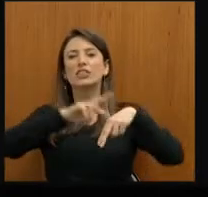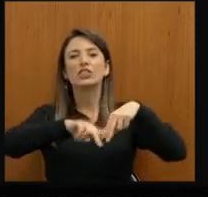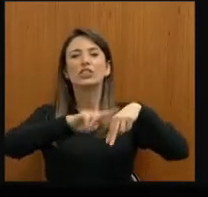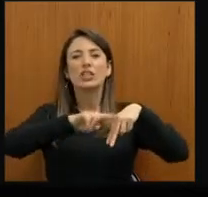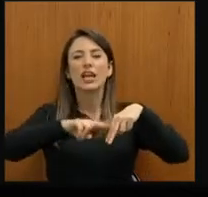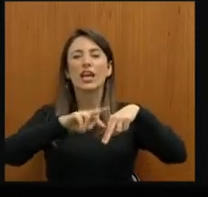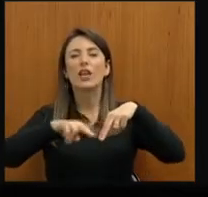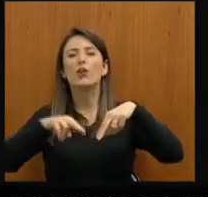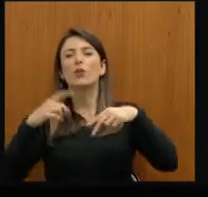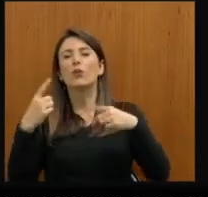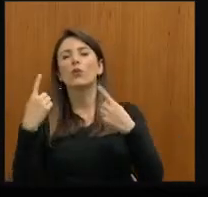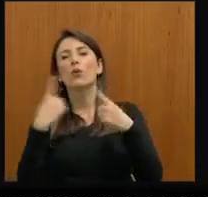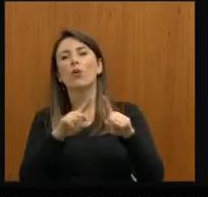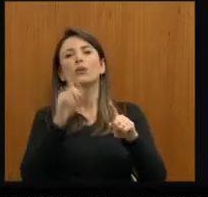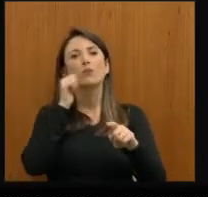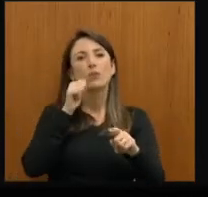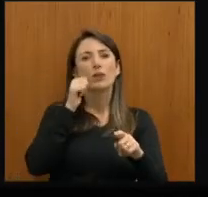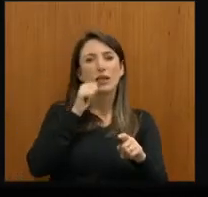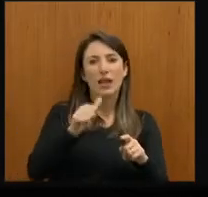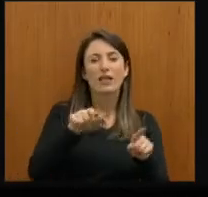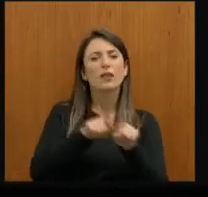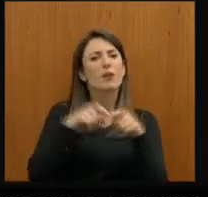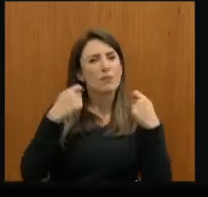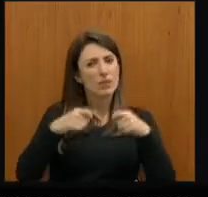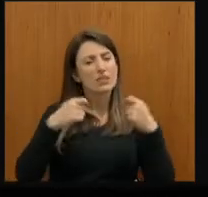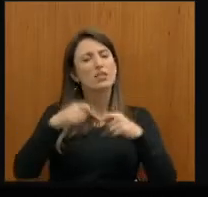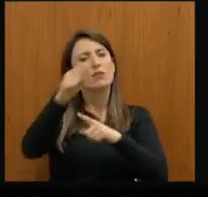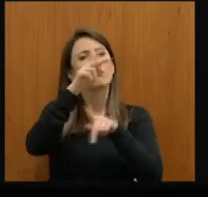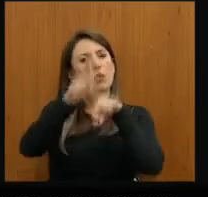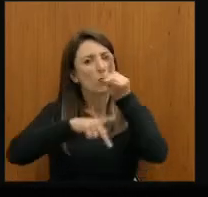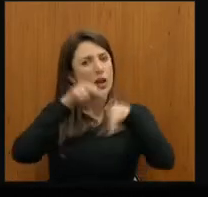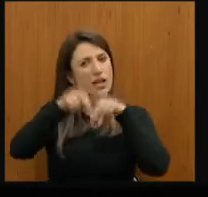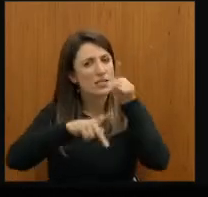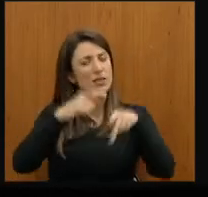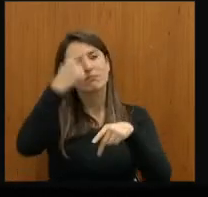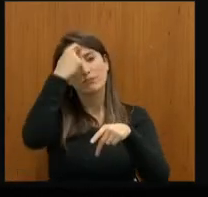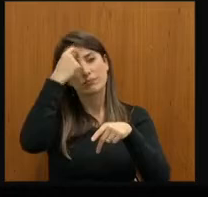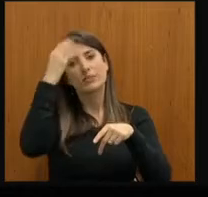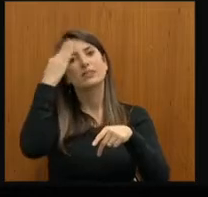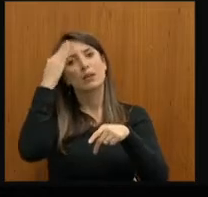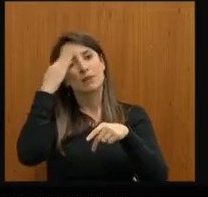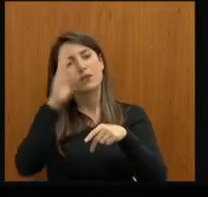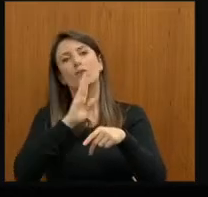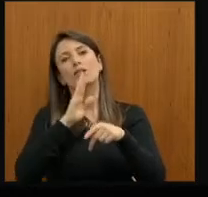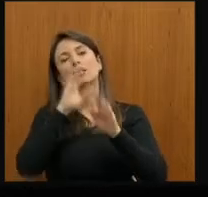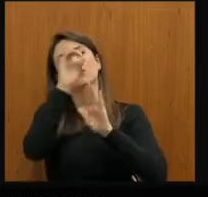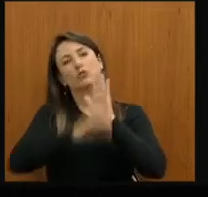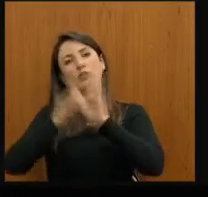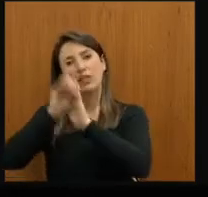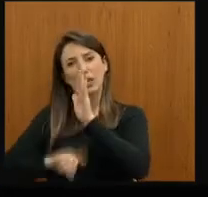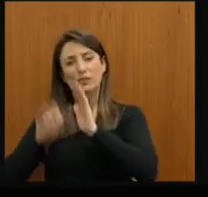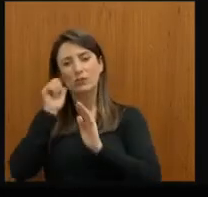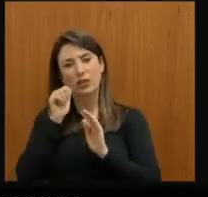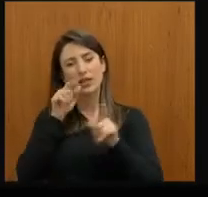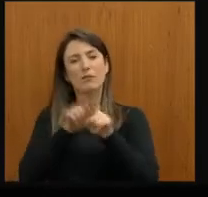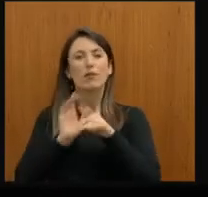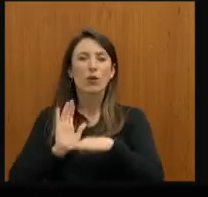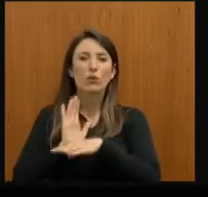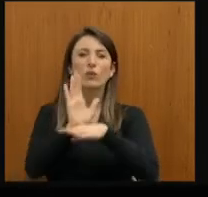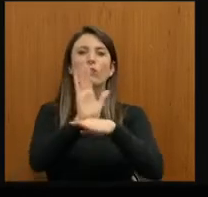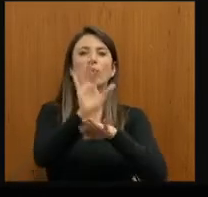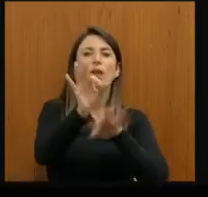conscientizarem motivar a população em geral a respeito desse direito né contribuir no planejamento elaboração